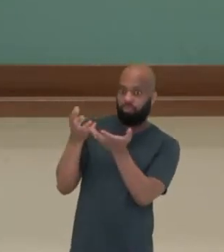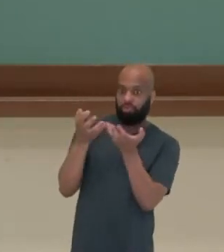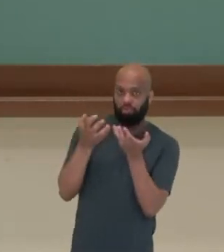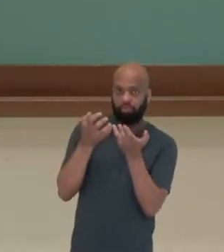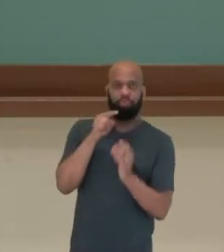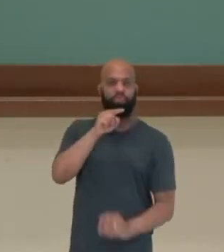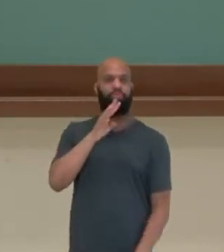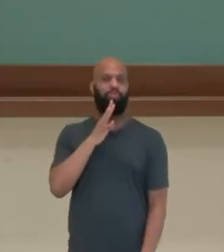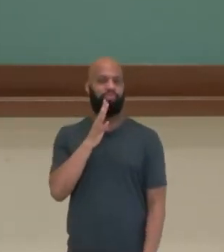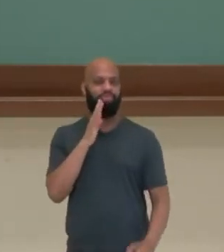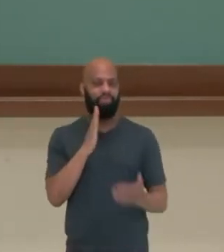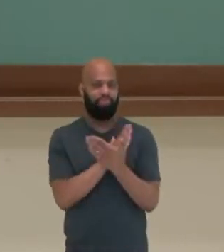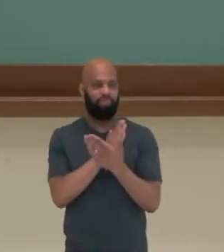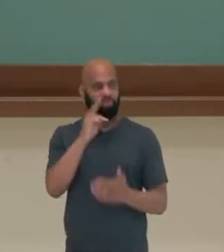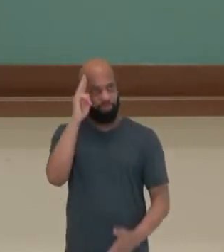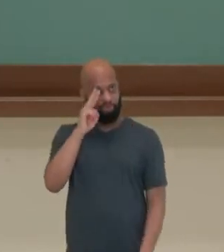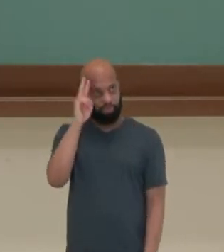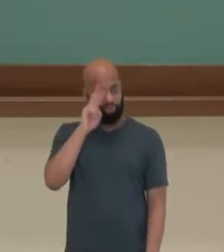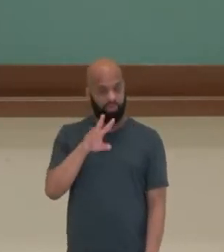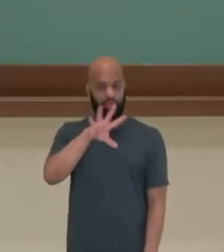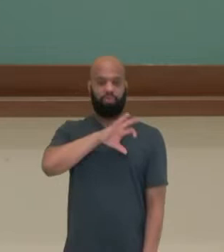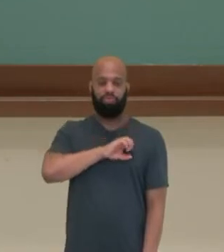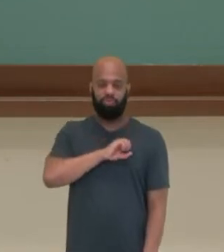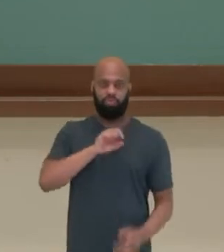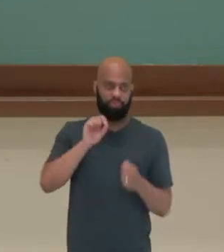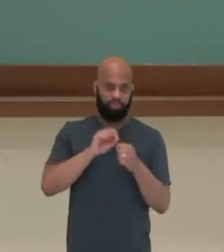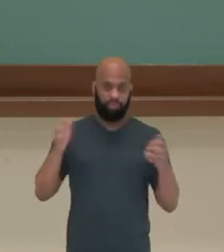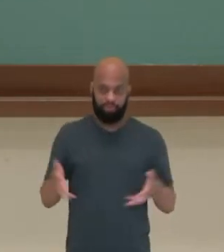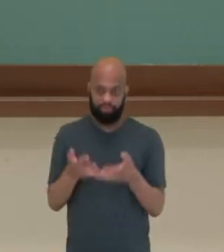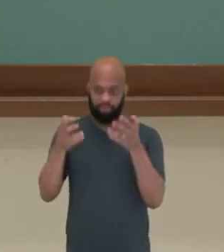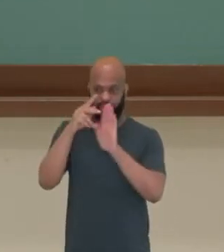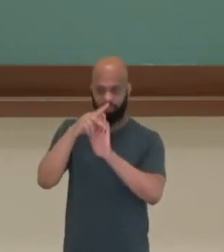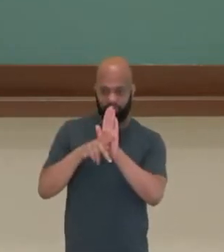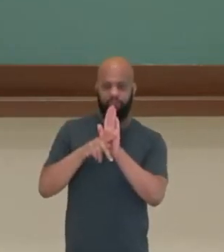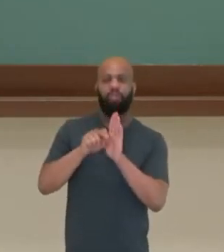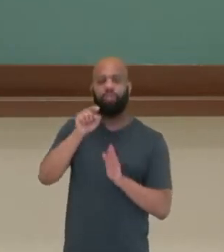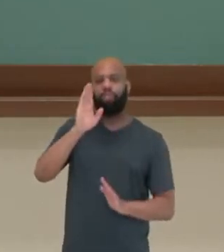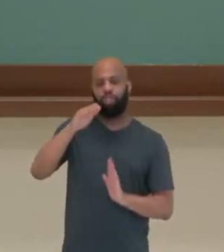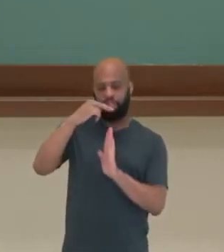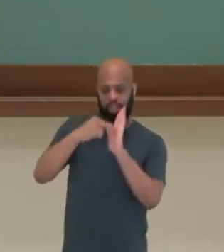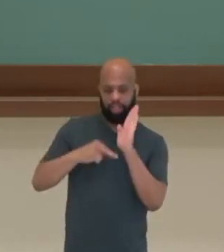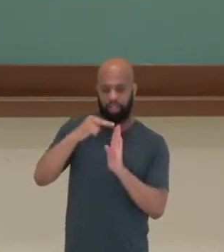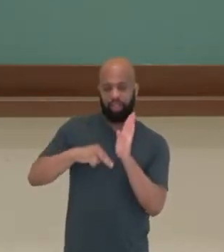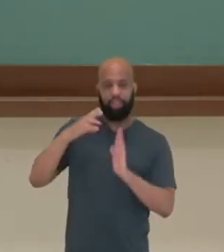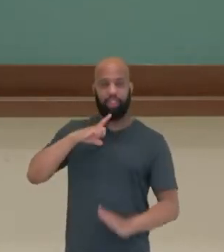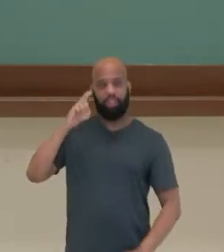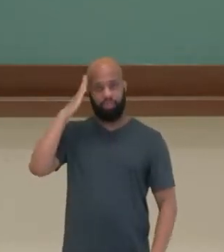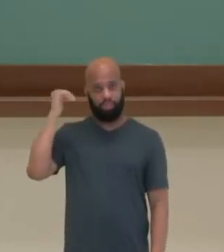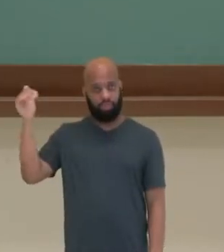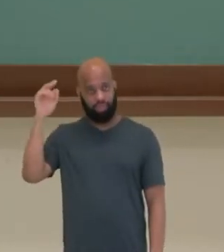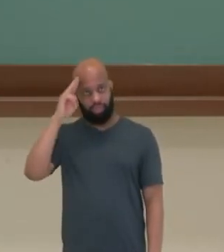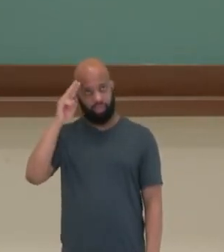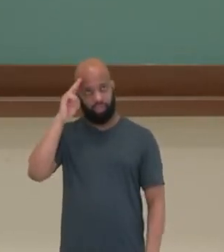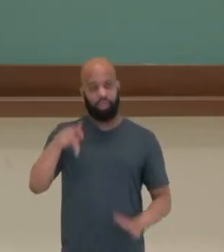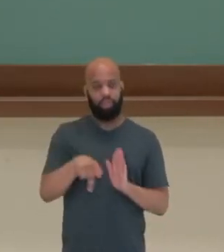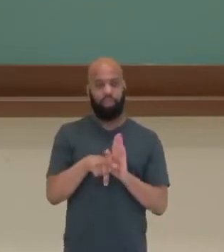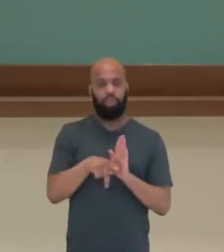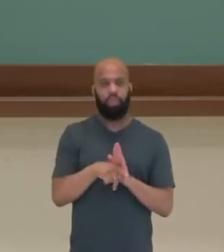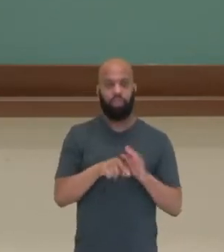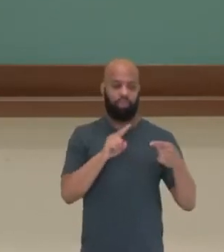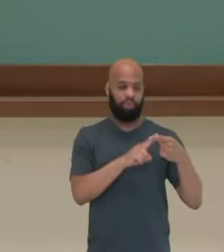já conhece alguma história que inspirou algum projeto? Você já leu a famosa história de Romeu e